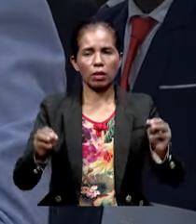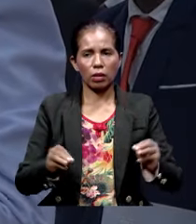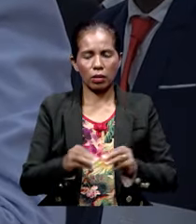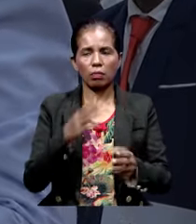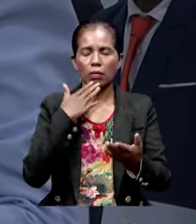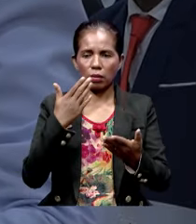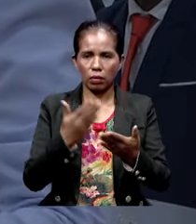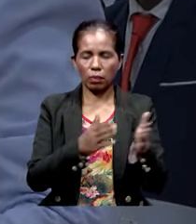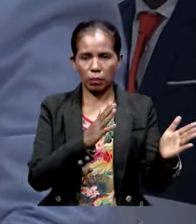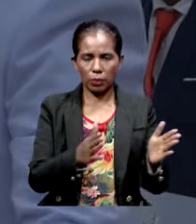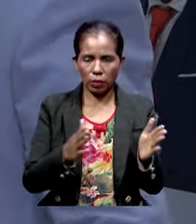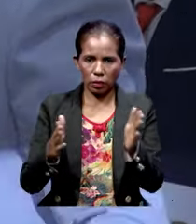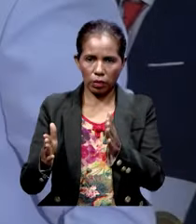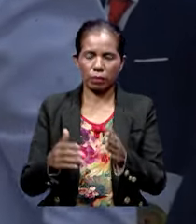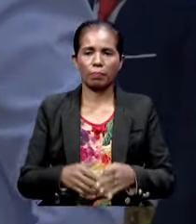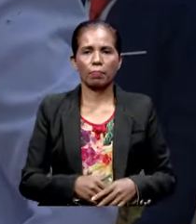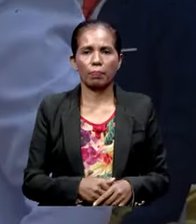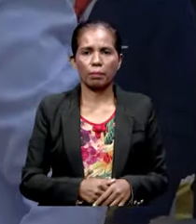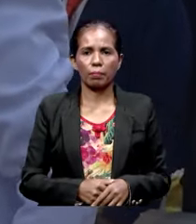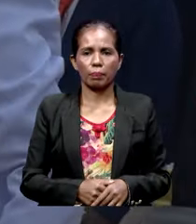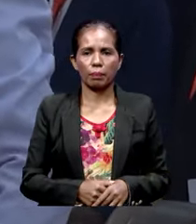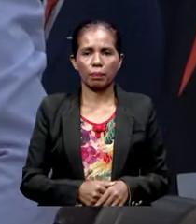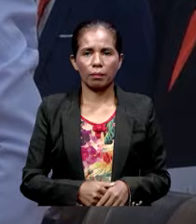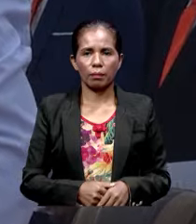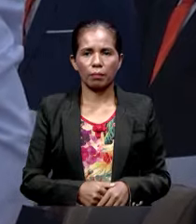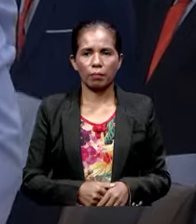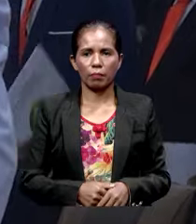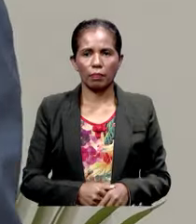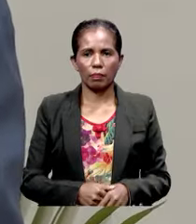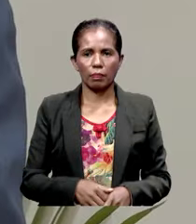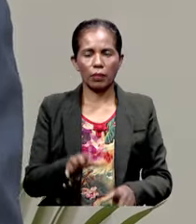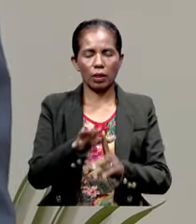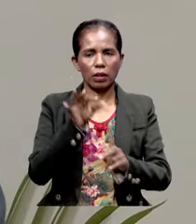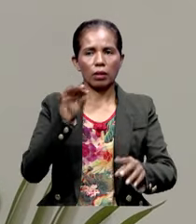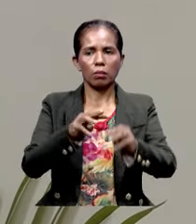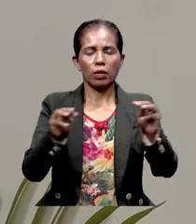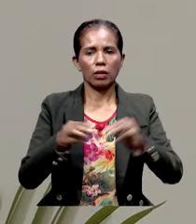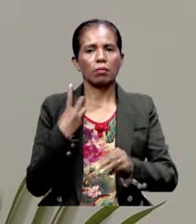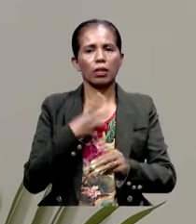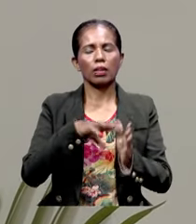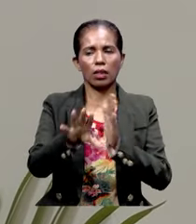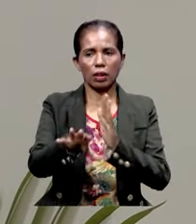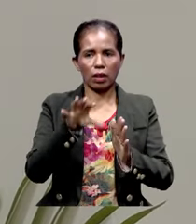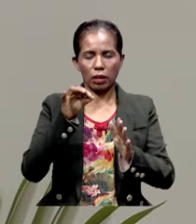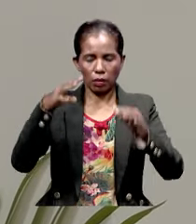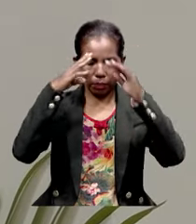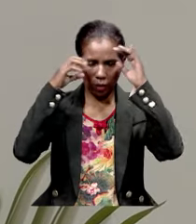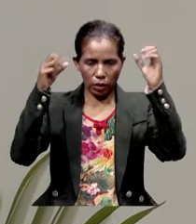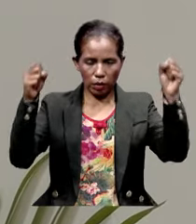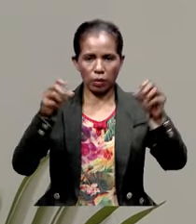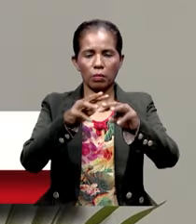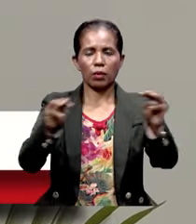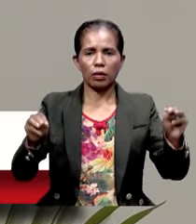Nebema, preparado para o poder local. E as eleições municipais para que vem ali? Presidente do